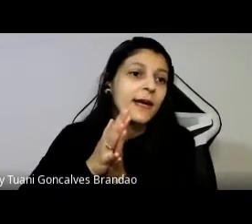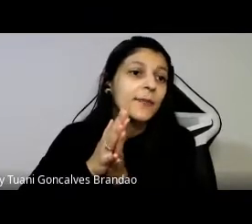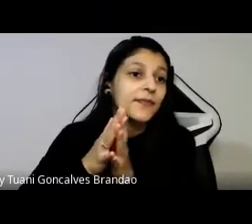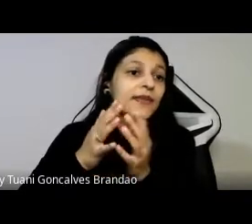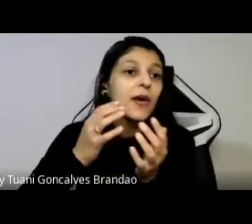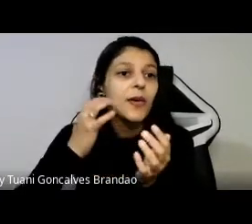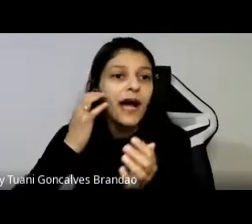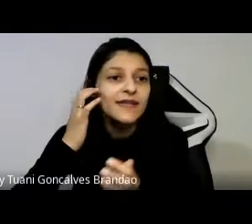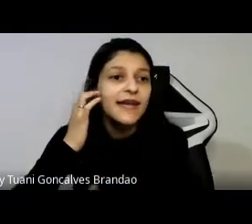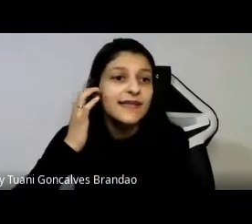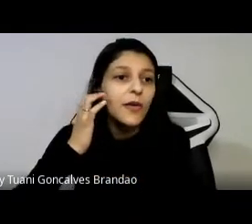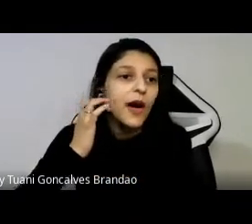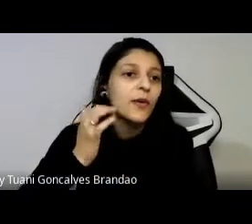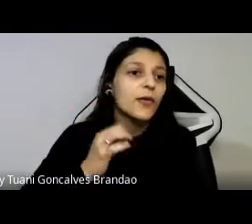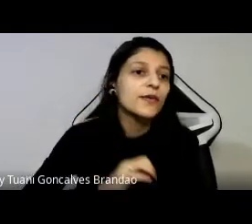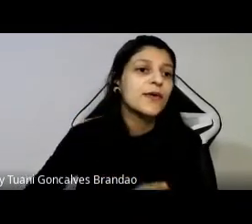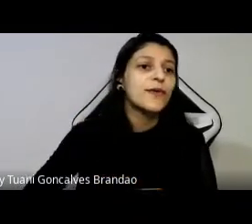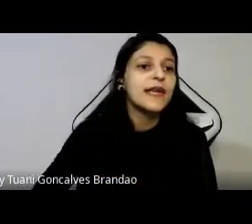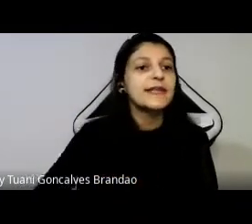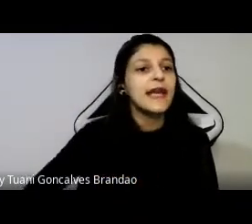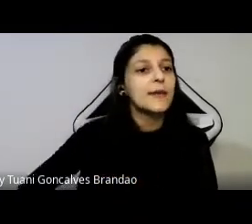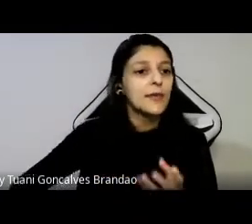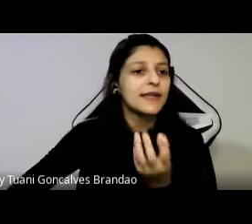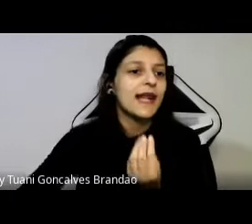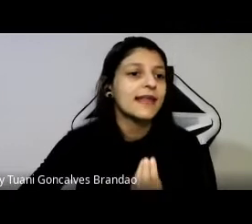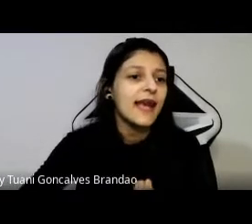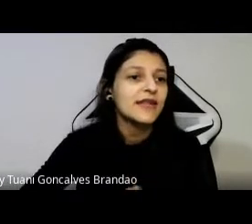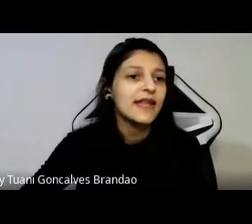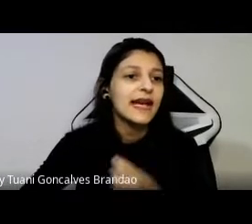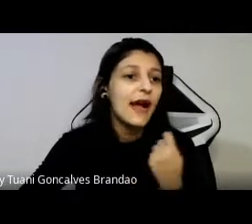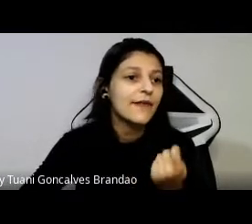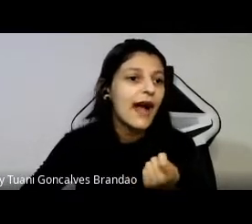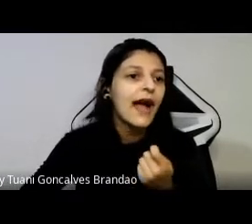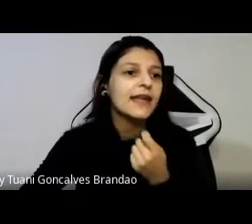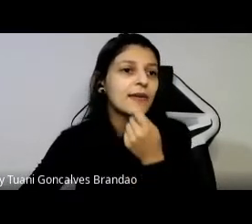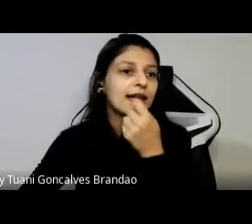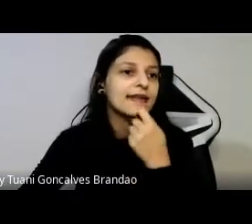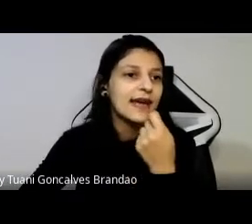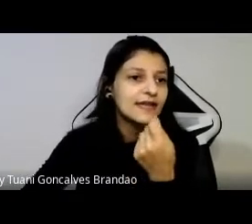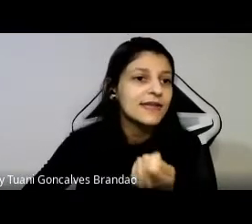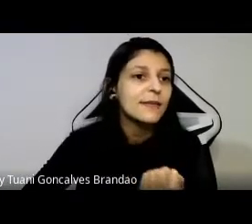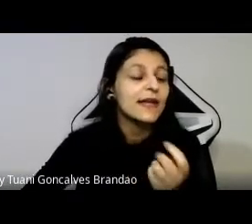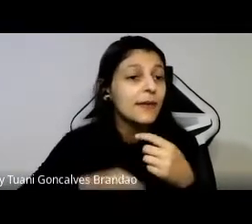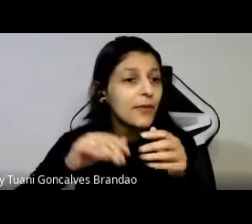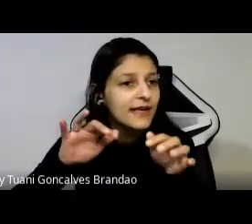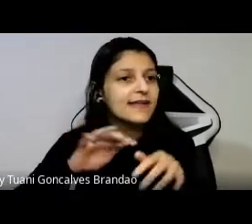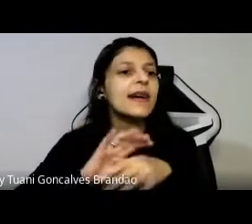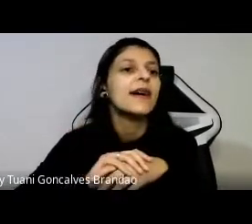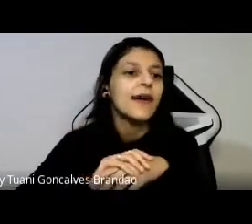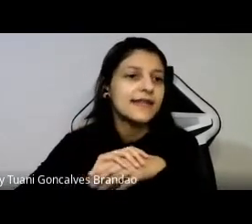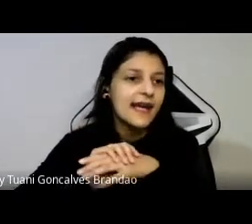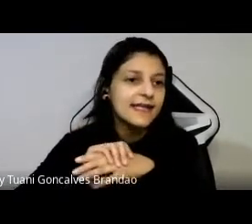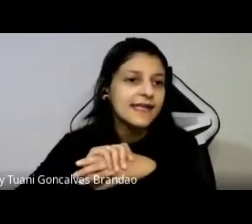escrita. Então, às vezes, alguns ouvintes têm por estratégia, né, gravar aquilo que eles querem dizer para